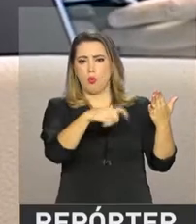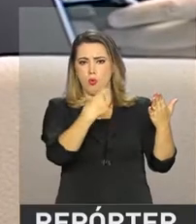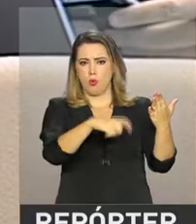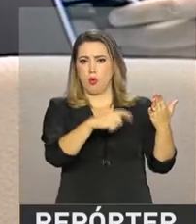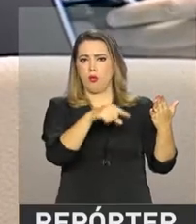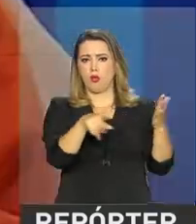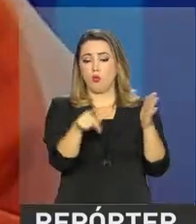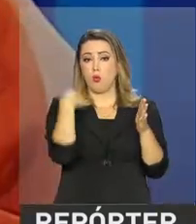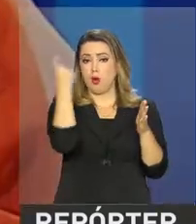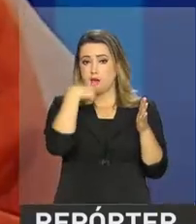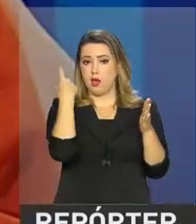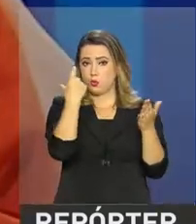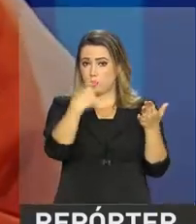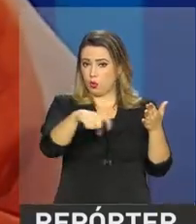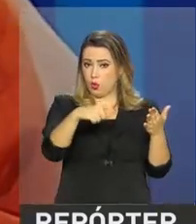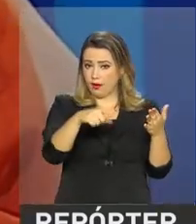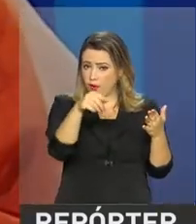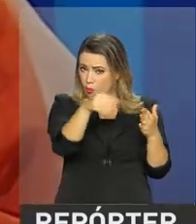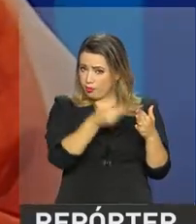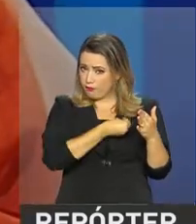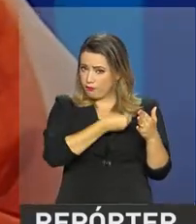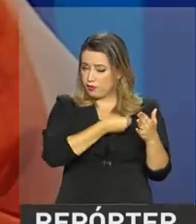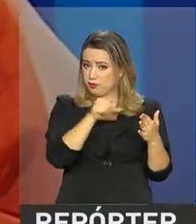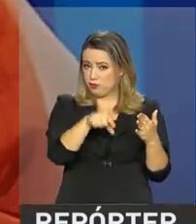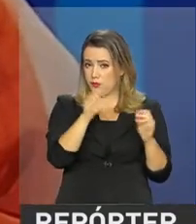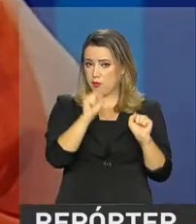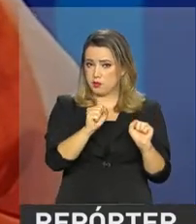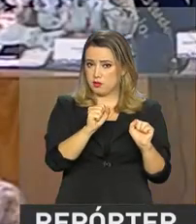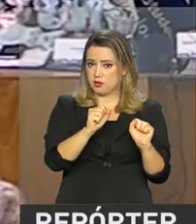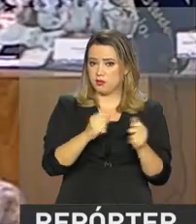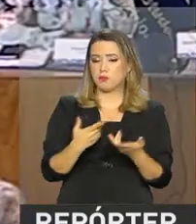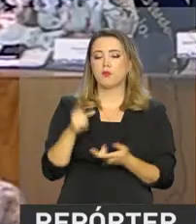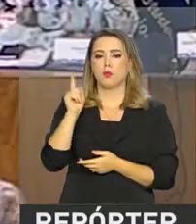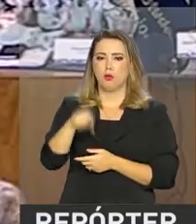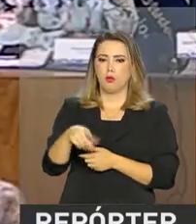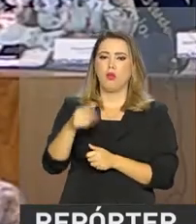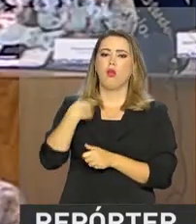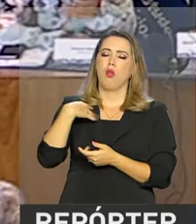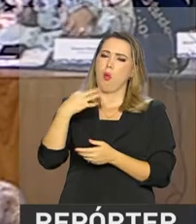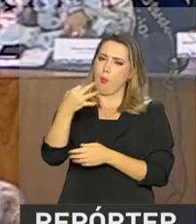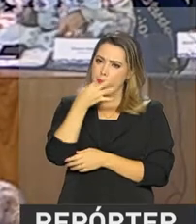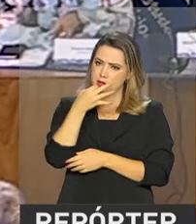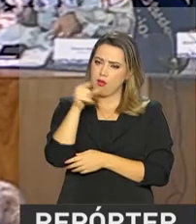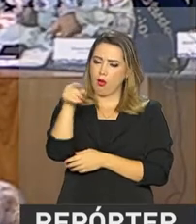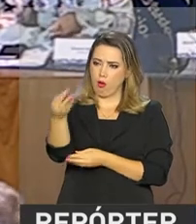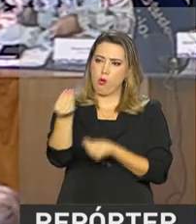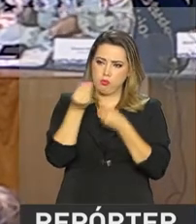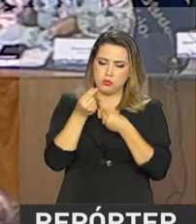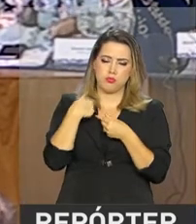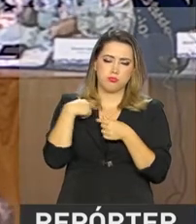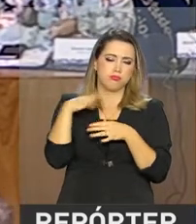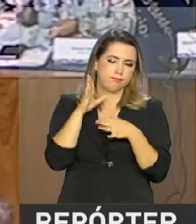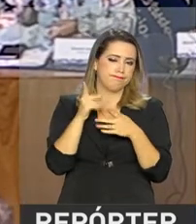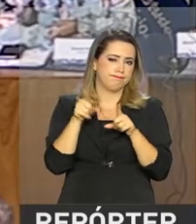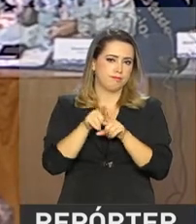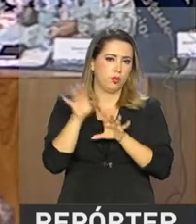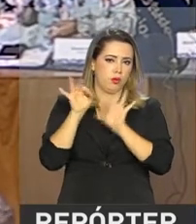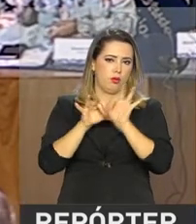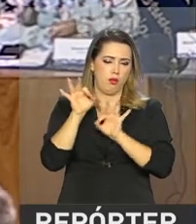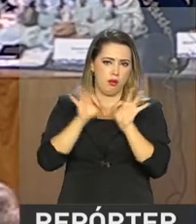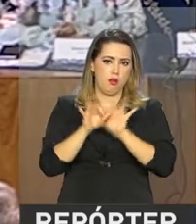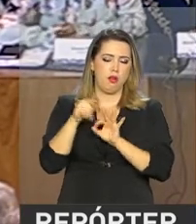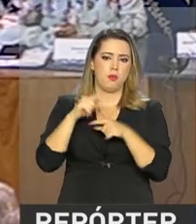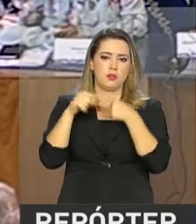confirmação. Isso é possível ajustar. Seguramente é possível ajustar. O INEP levará em consideração essa sugestão. Seguramente. No caso do Amazonas, como você sabe,